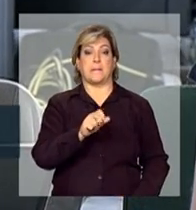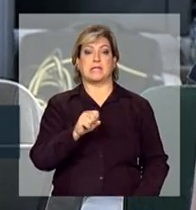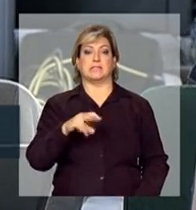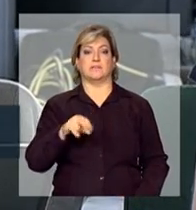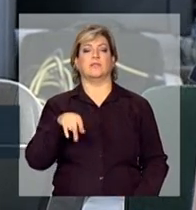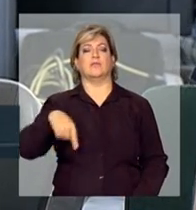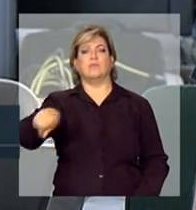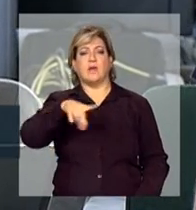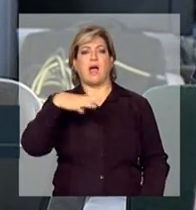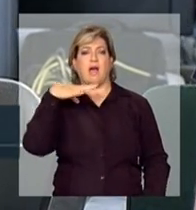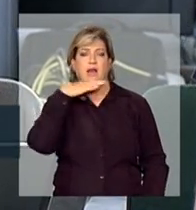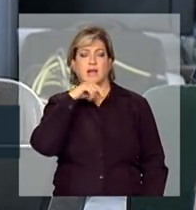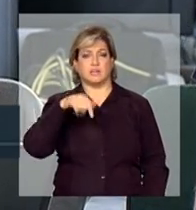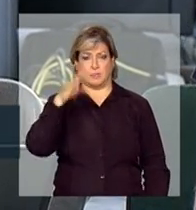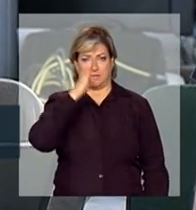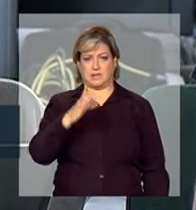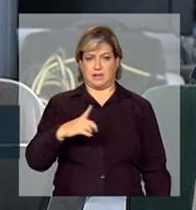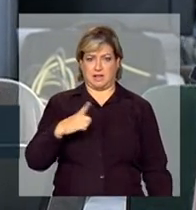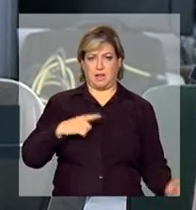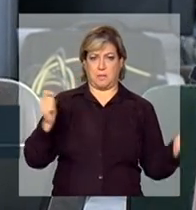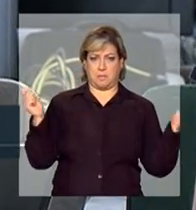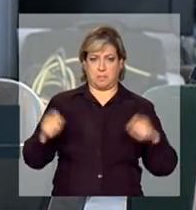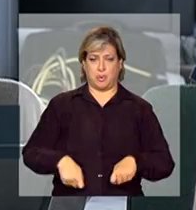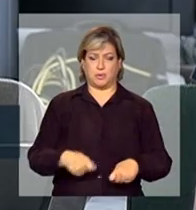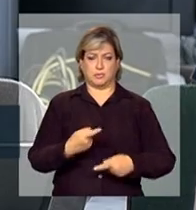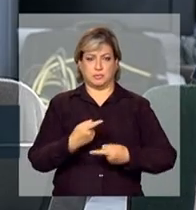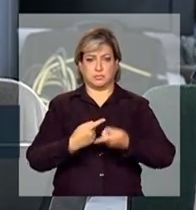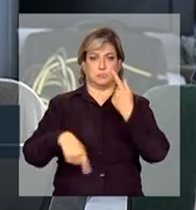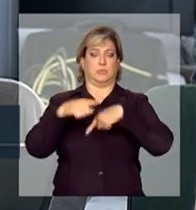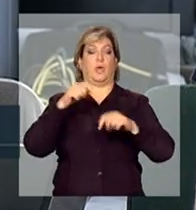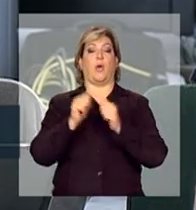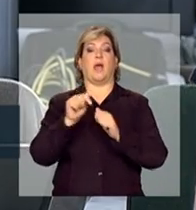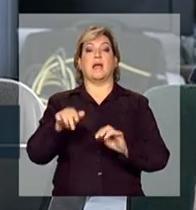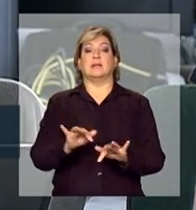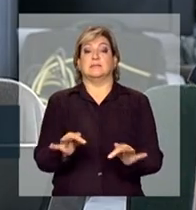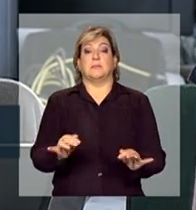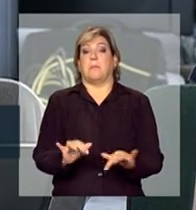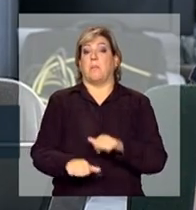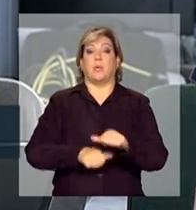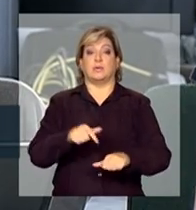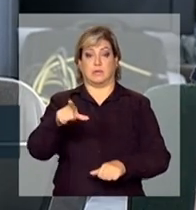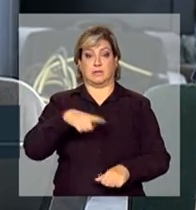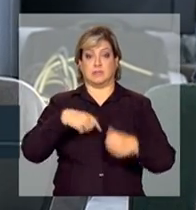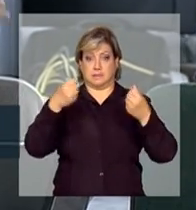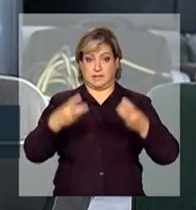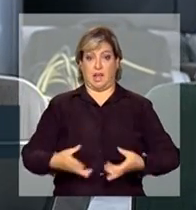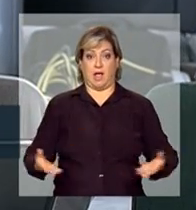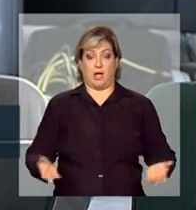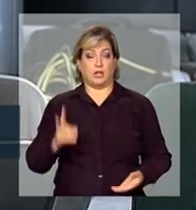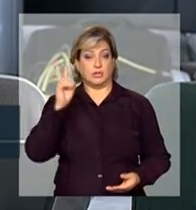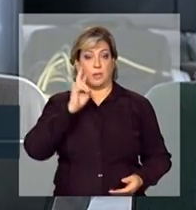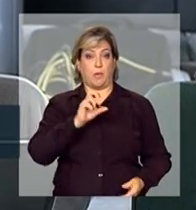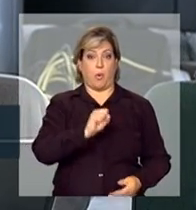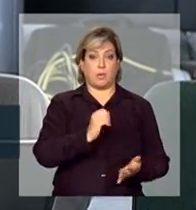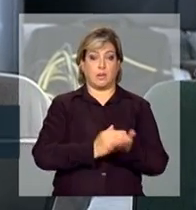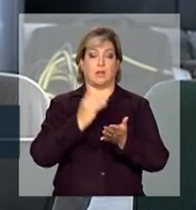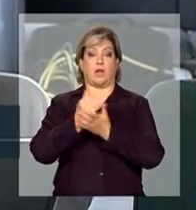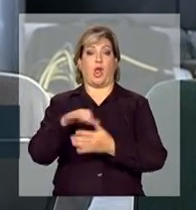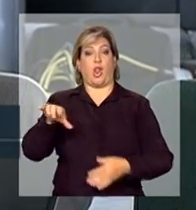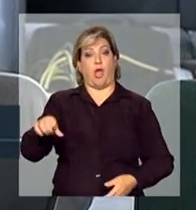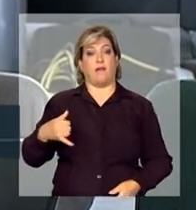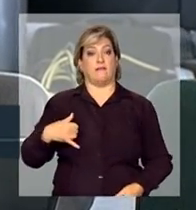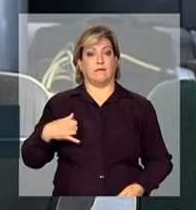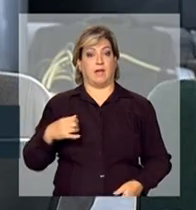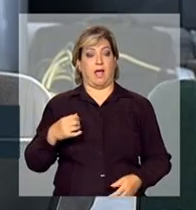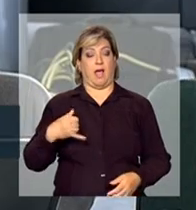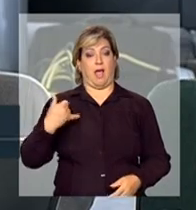acham que o Brasil teria condições de subir no ranking com essa simples mudança que o senhor acabou de nos dizer dos oito para os 9 anos mesmo diante